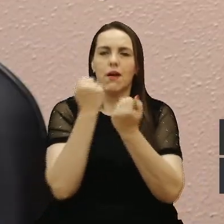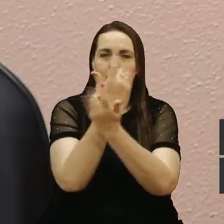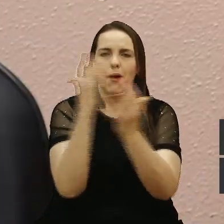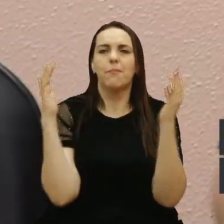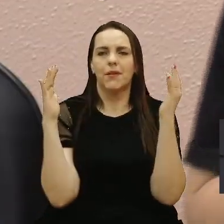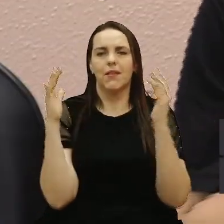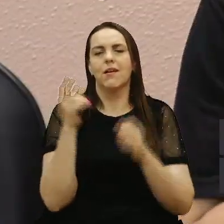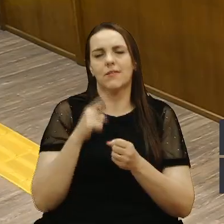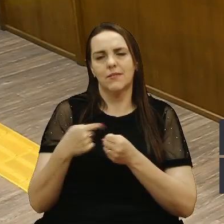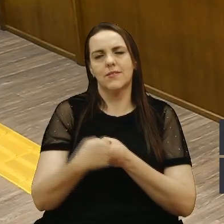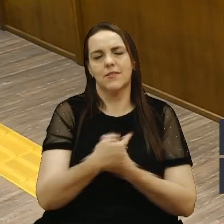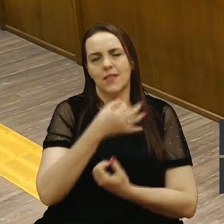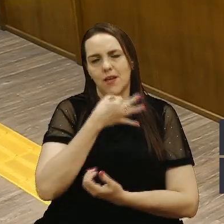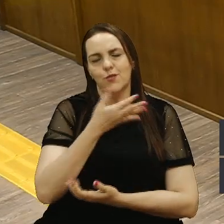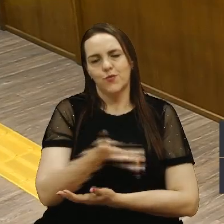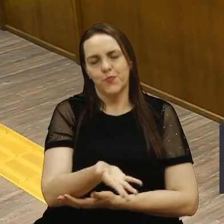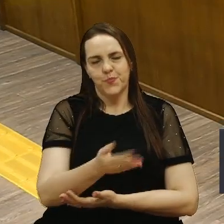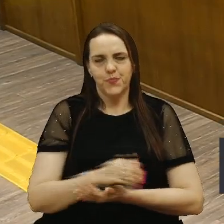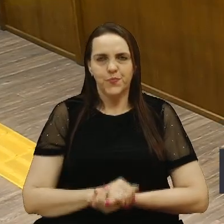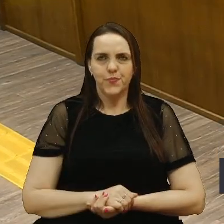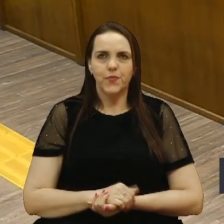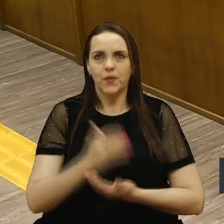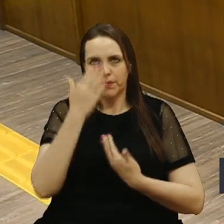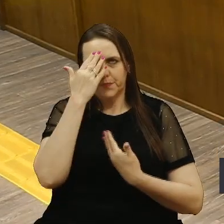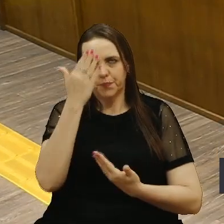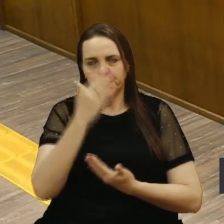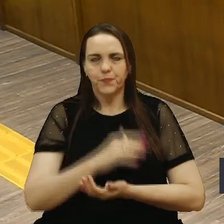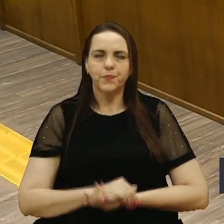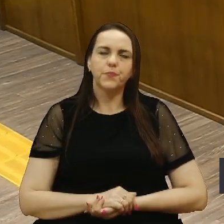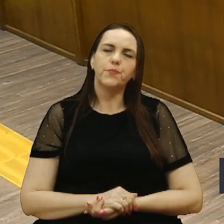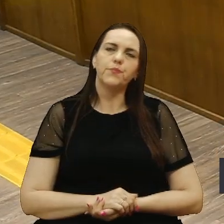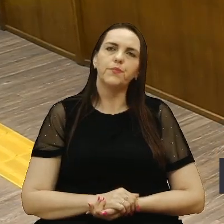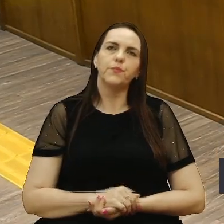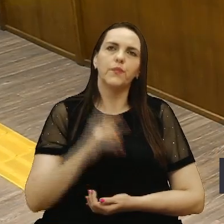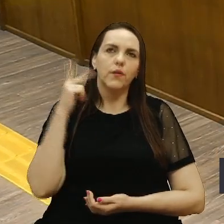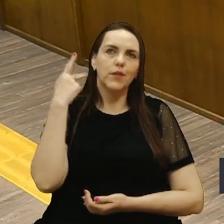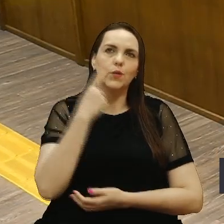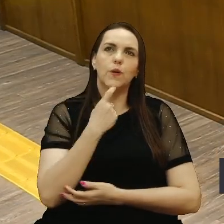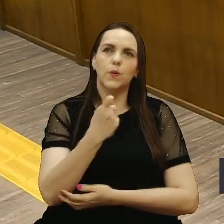da nossa cidade. Obrigada. Próximo inscrito, vereadora Rose Frigieri.